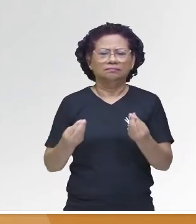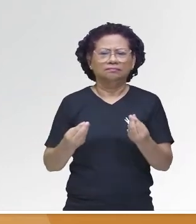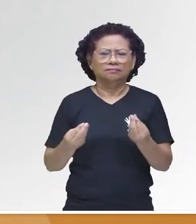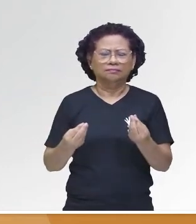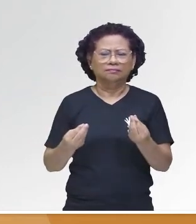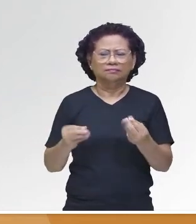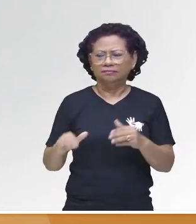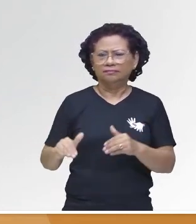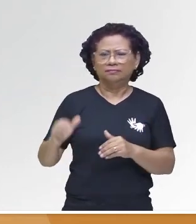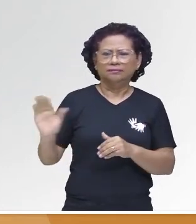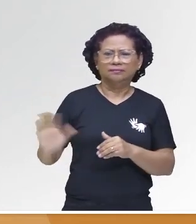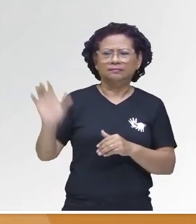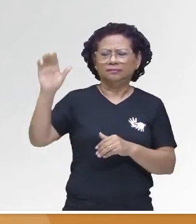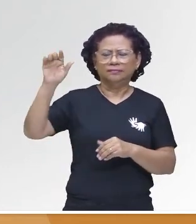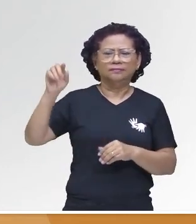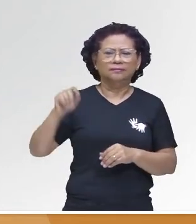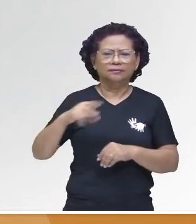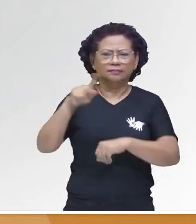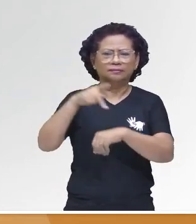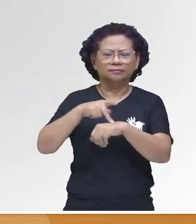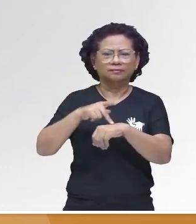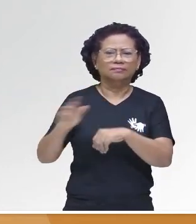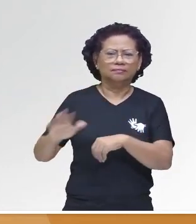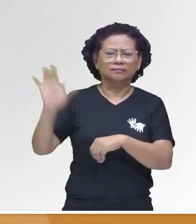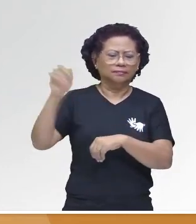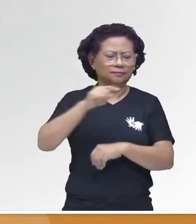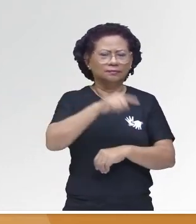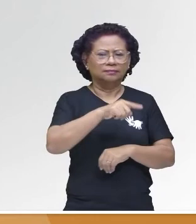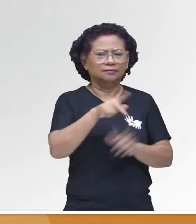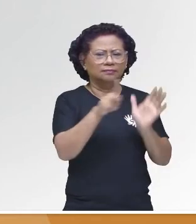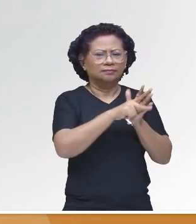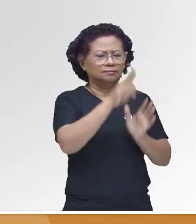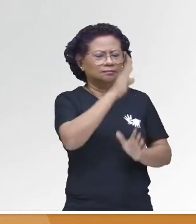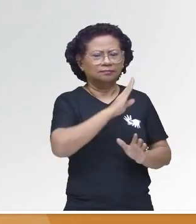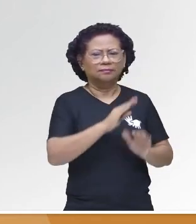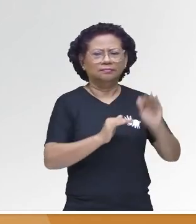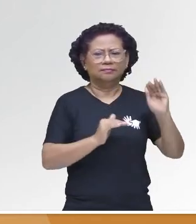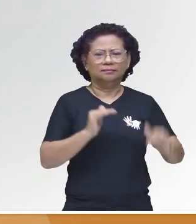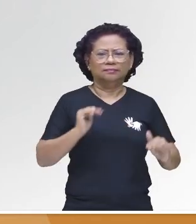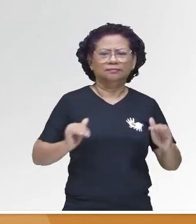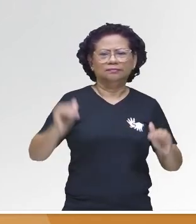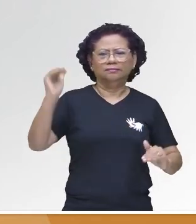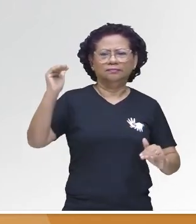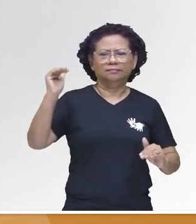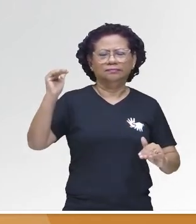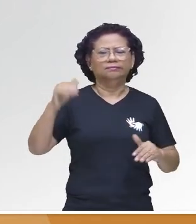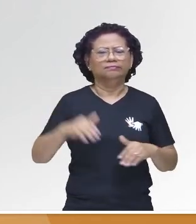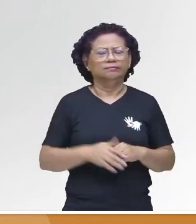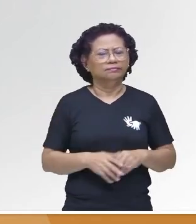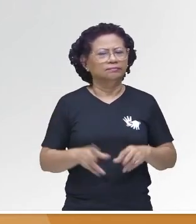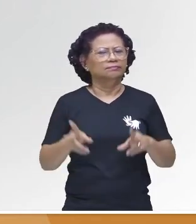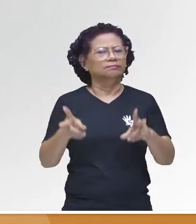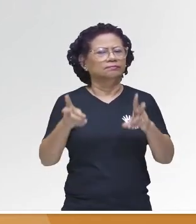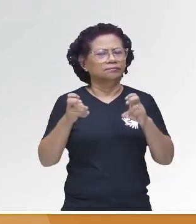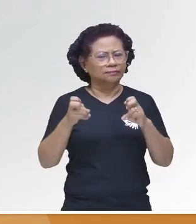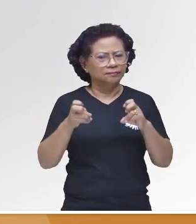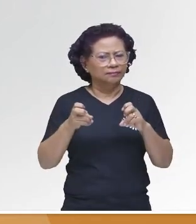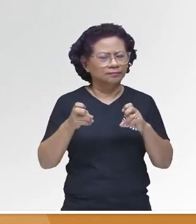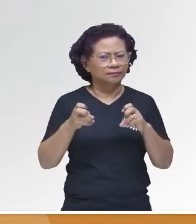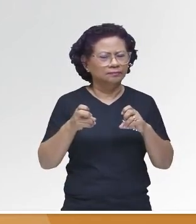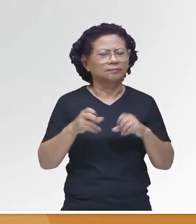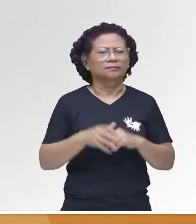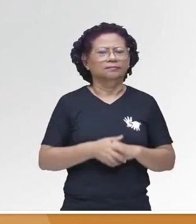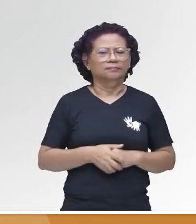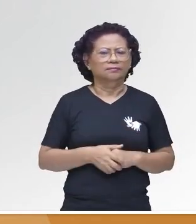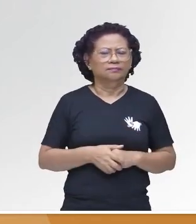Grande do Sul era mais caro do que comprar da Argentina e do Uruguai. Observa bem, o Rio Grande do Sul fazia